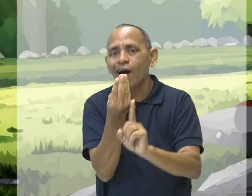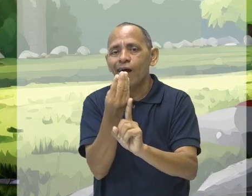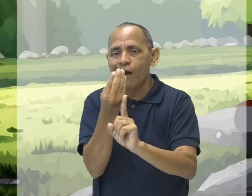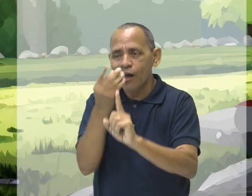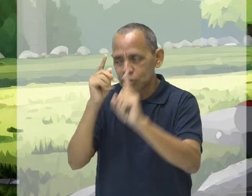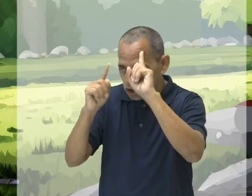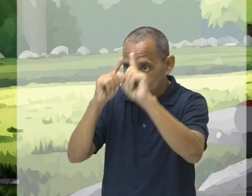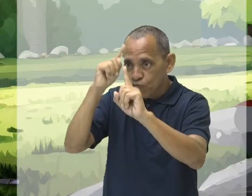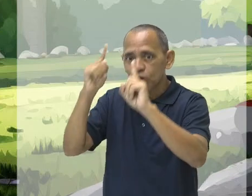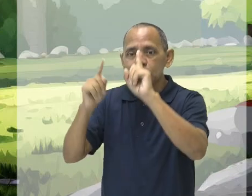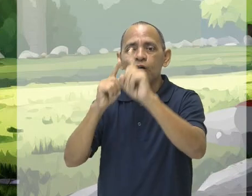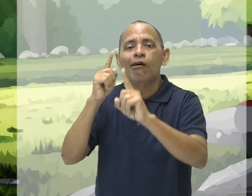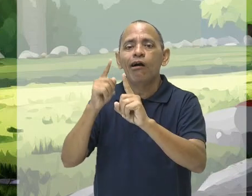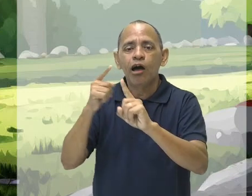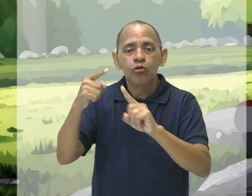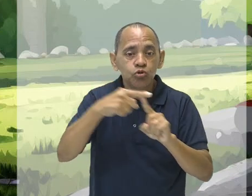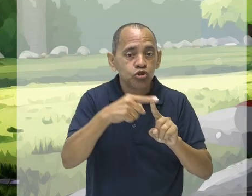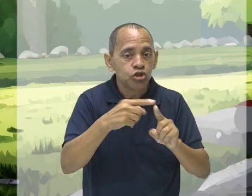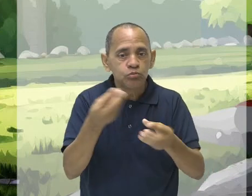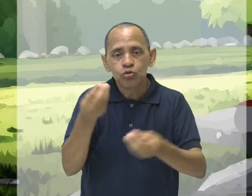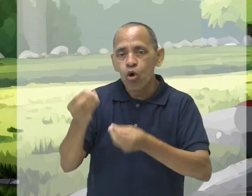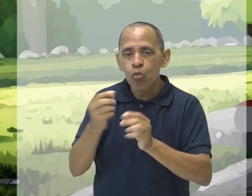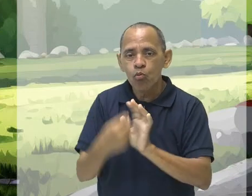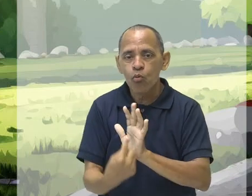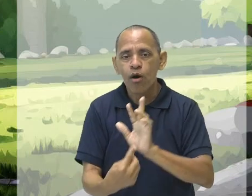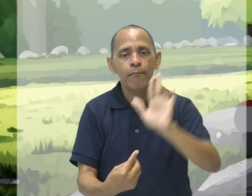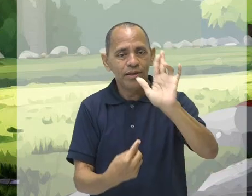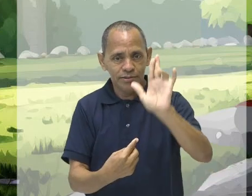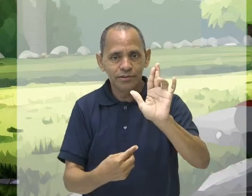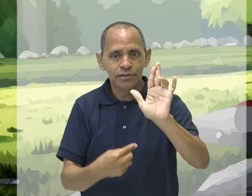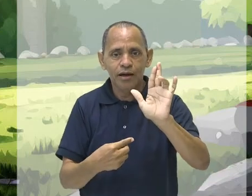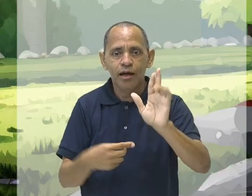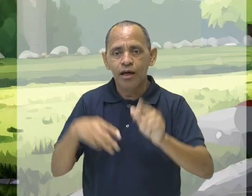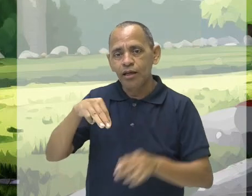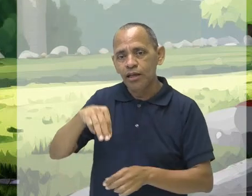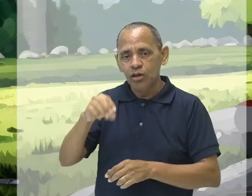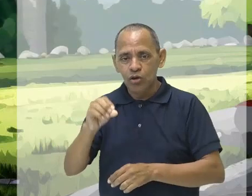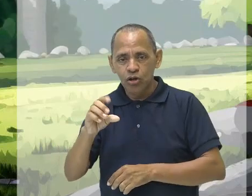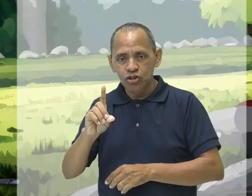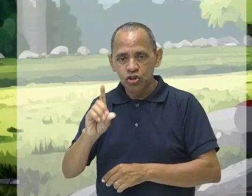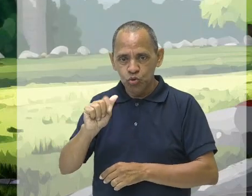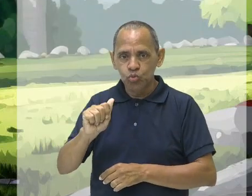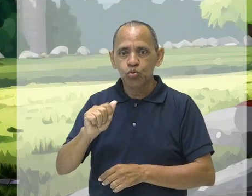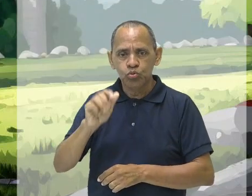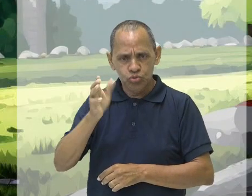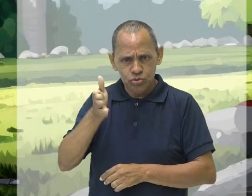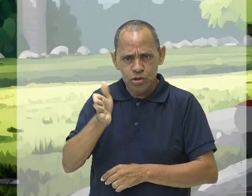se representar algo, né? Então, nós já temos a ficção e nós temos essa arte de